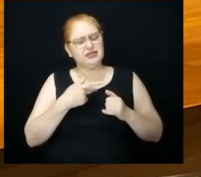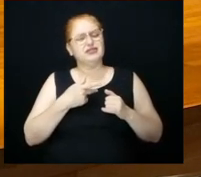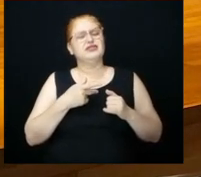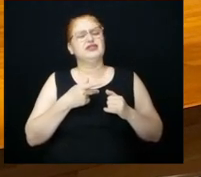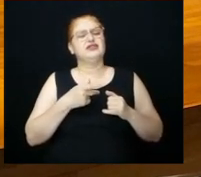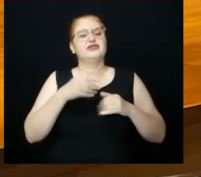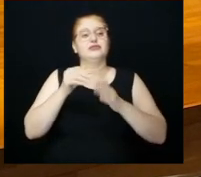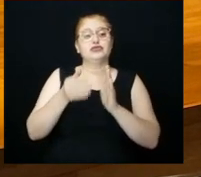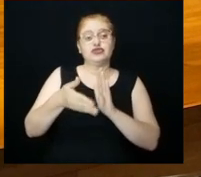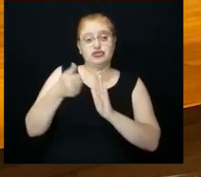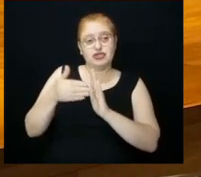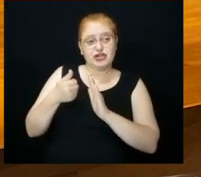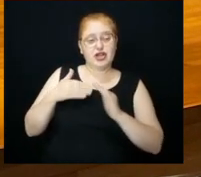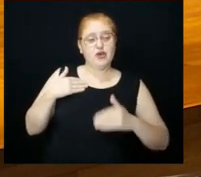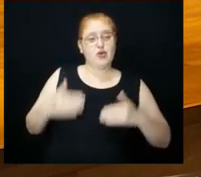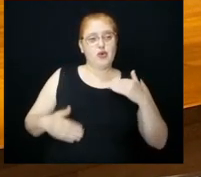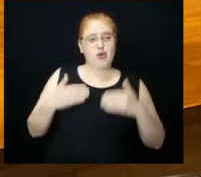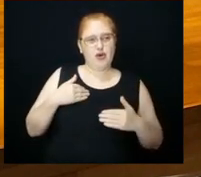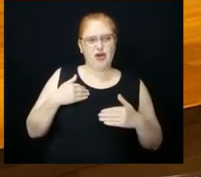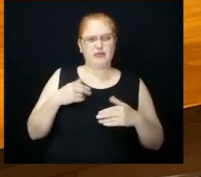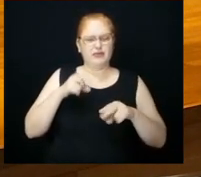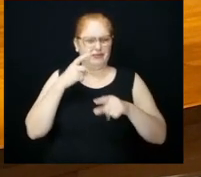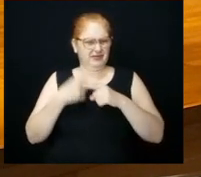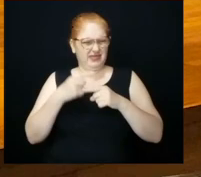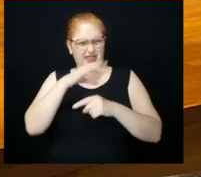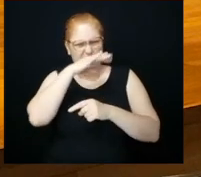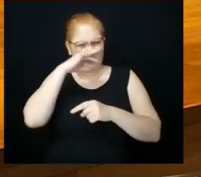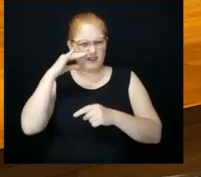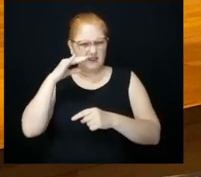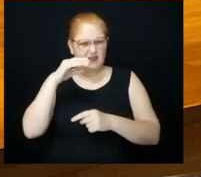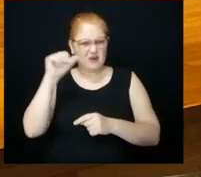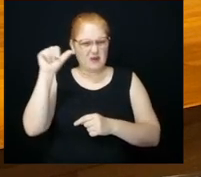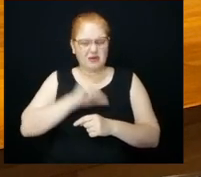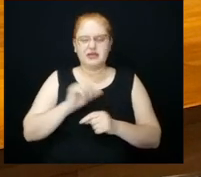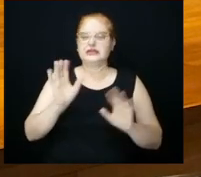corpos daqui. E por quê? Cheiram-lhe mal? O miúdo